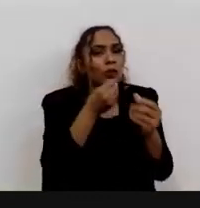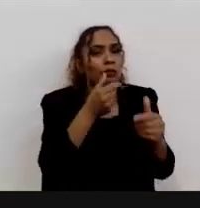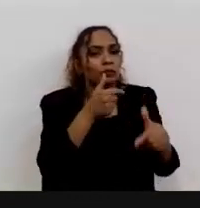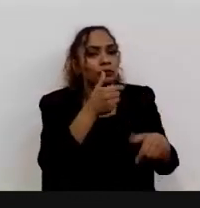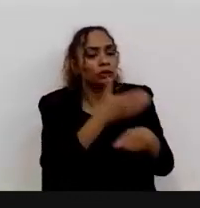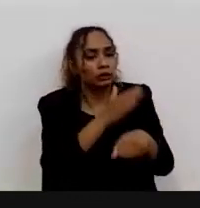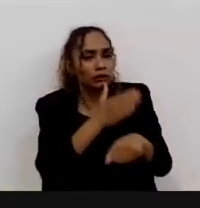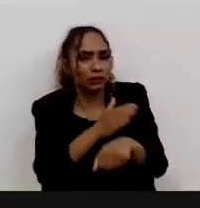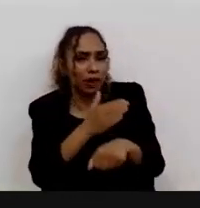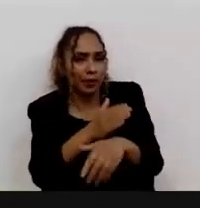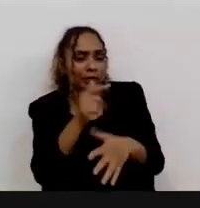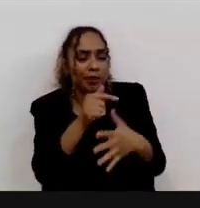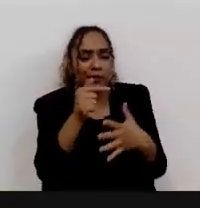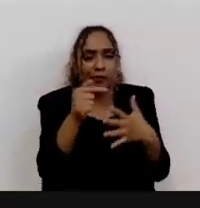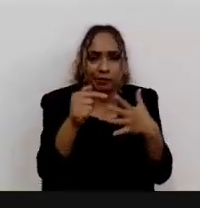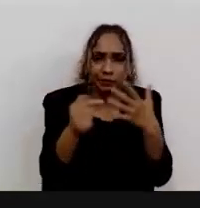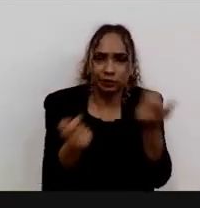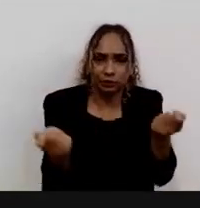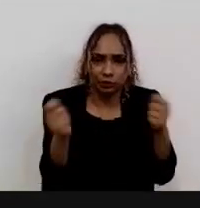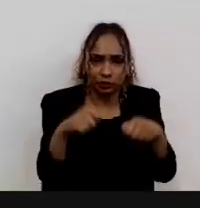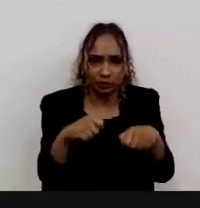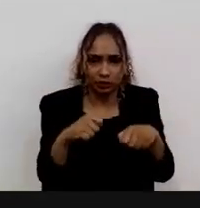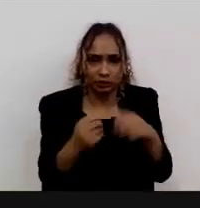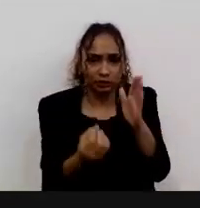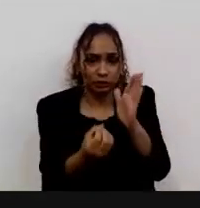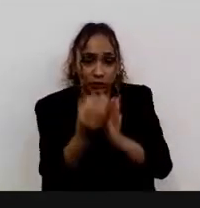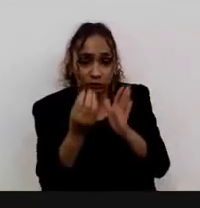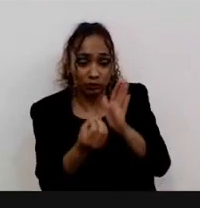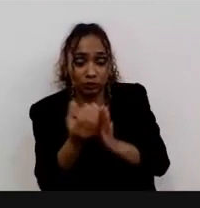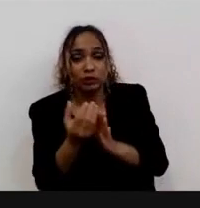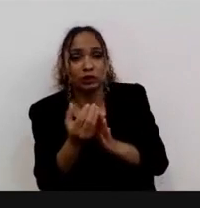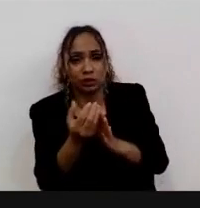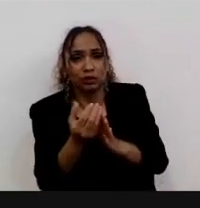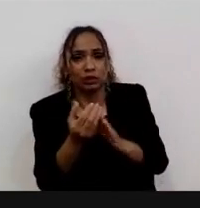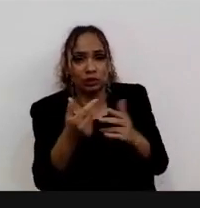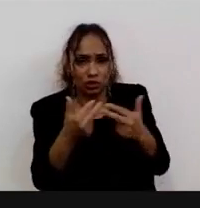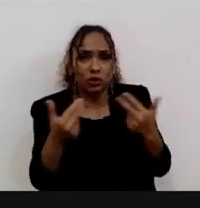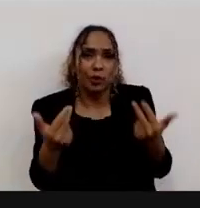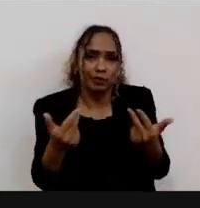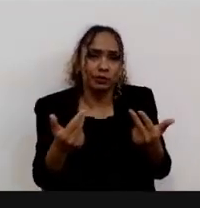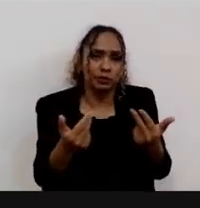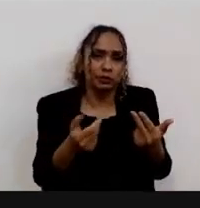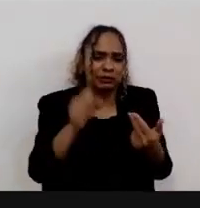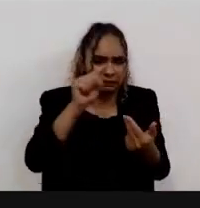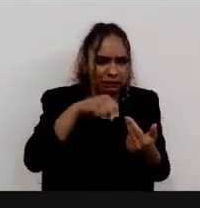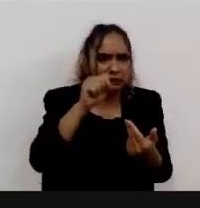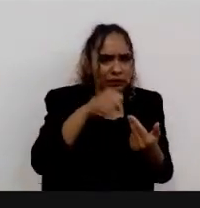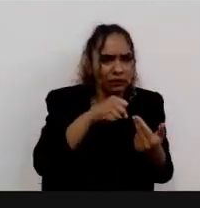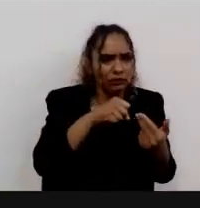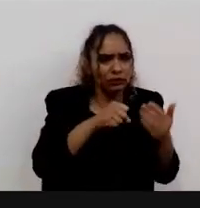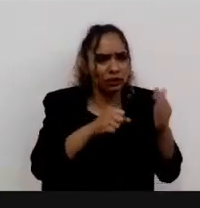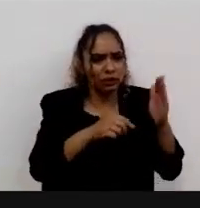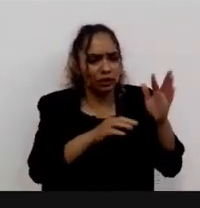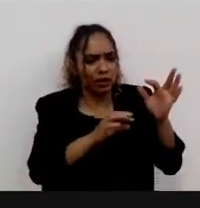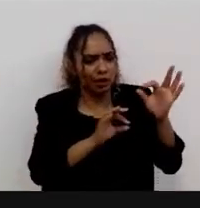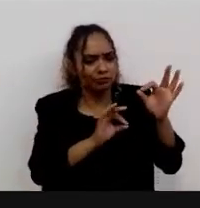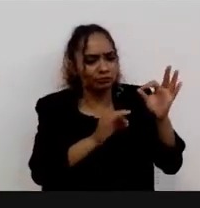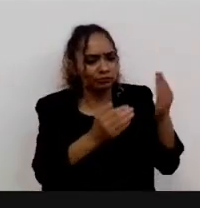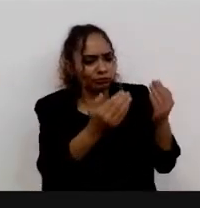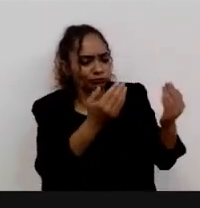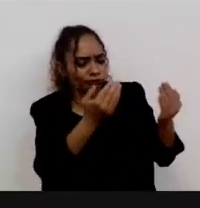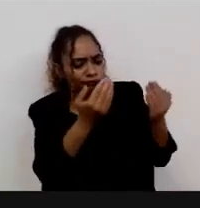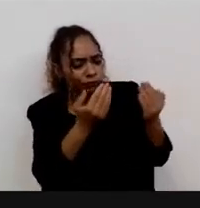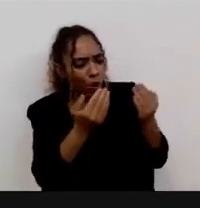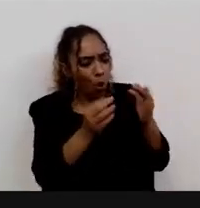treinamento, etc., que são capazes de reproduzir essas situações, e aí sim você fazer medições por